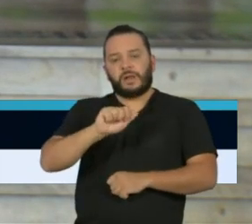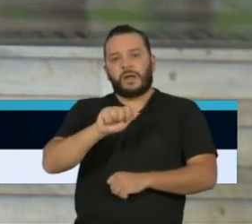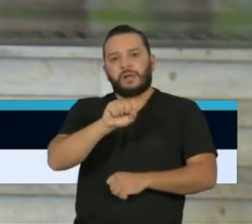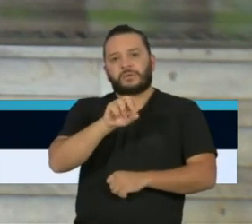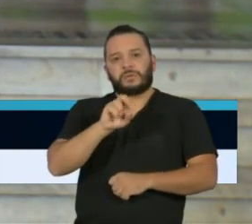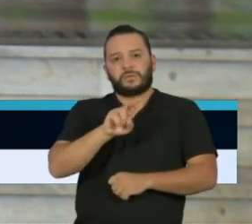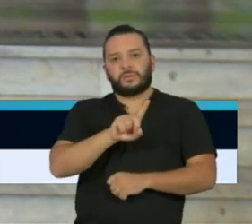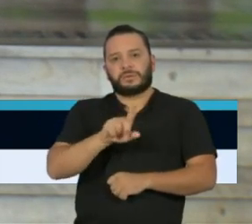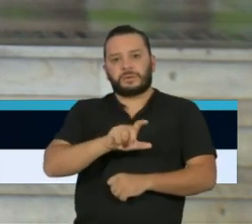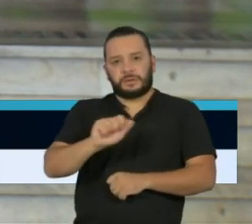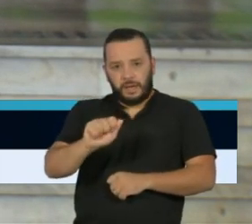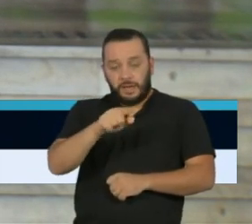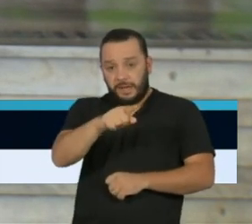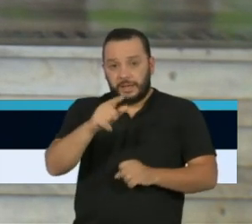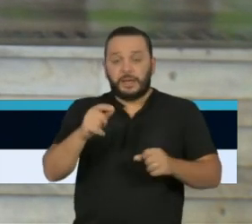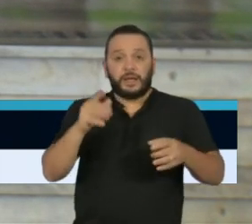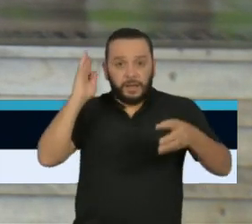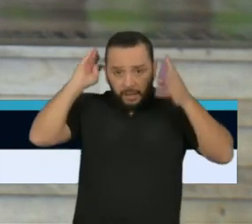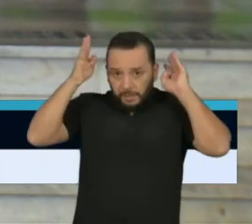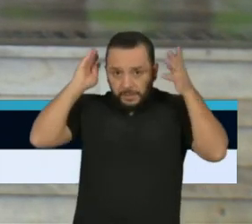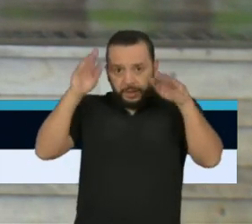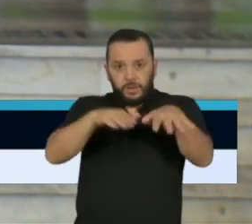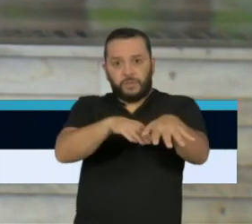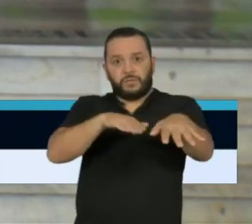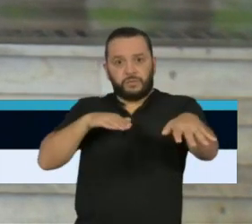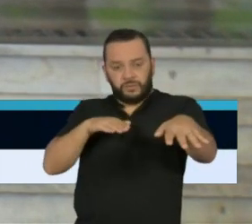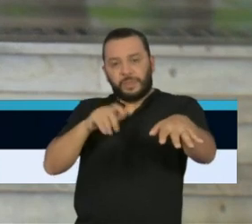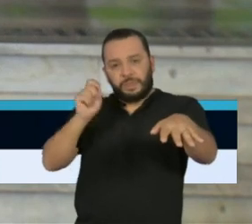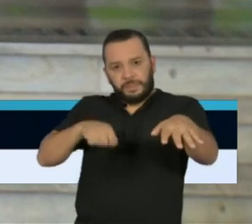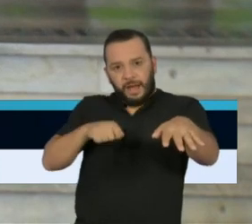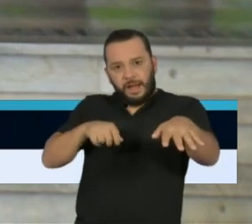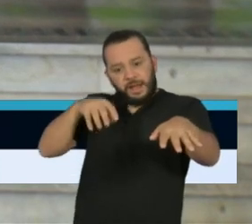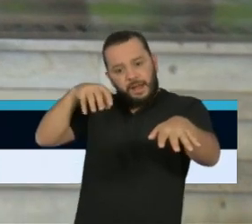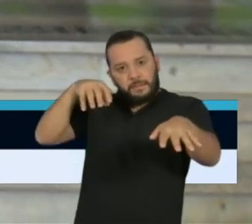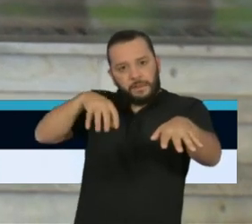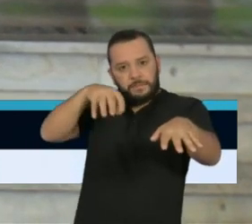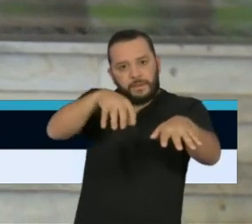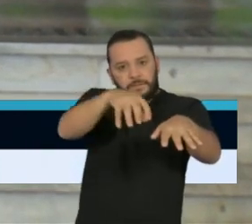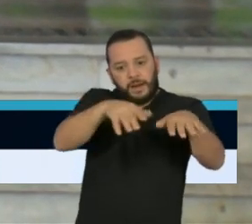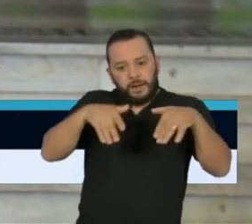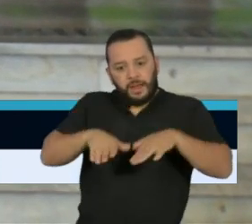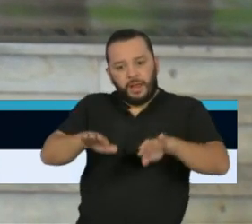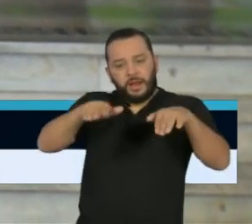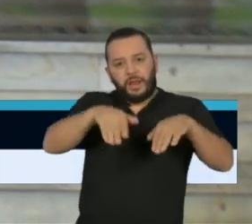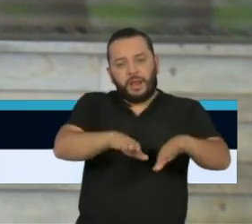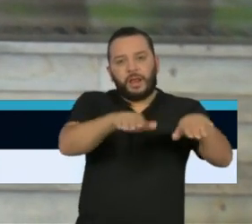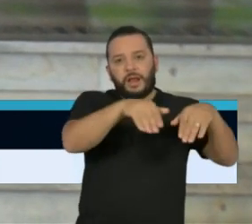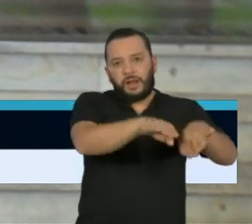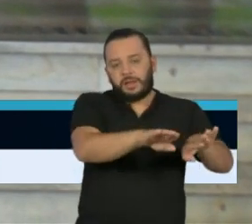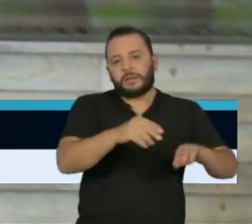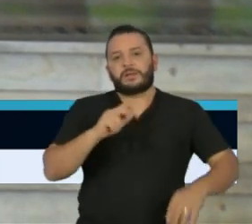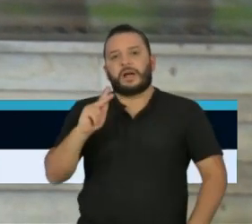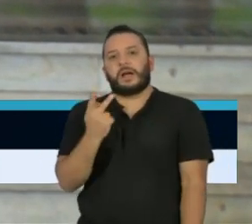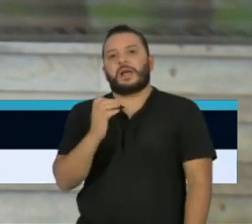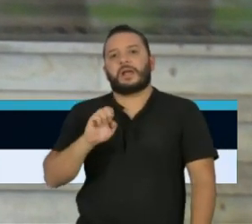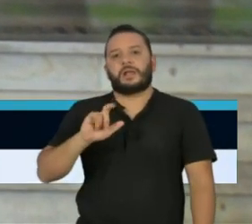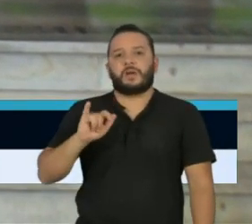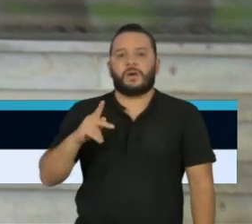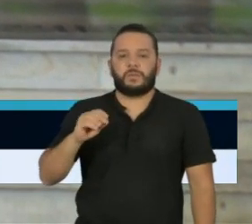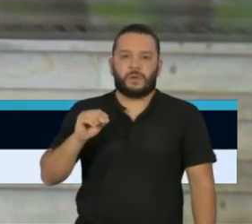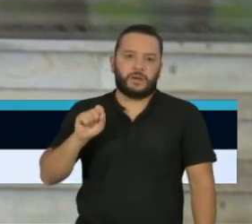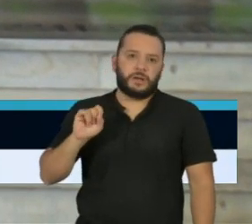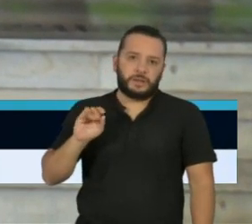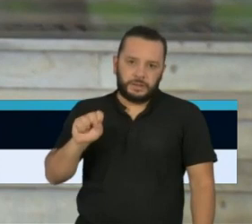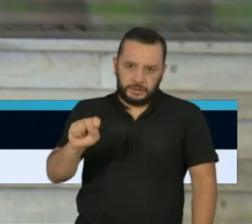que as costureiras pudessem trabalhar, inclusive com as devidas medidas de segurança. E essa de Heliópolis começou a produzir